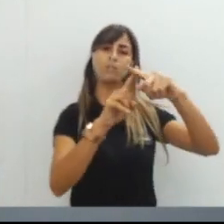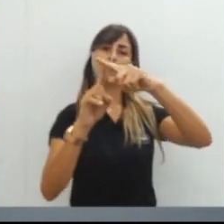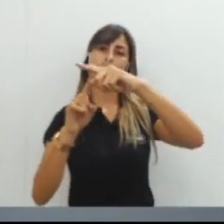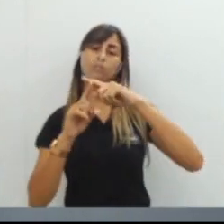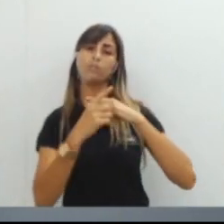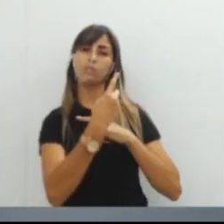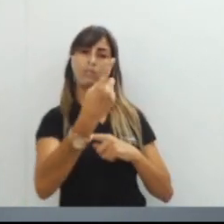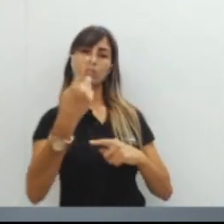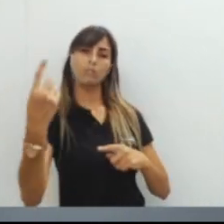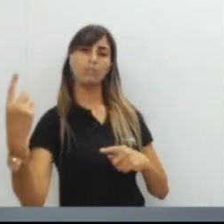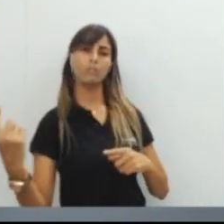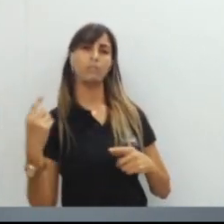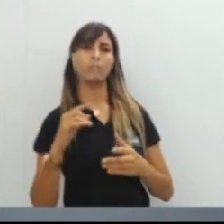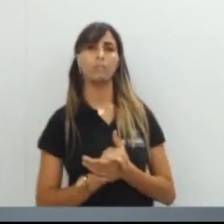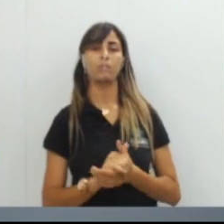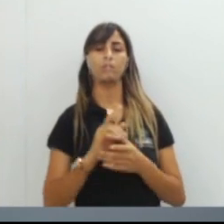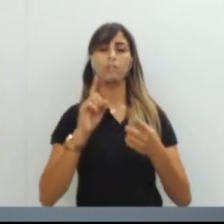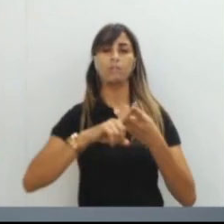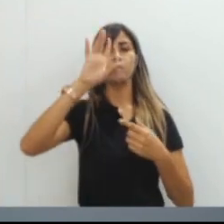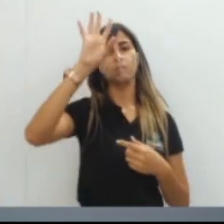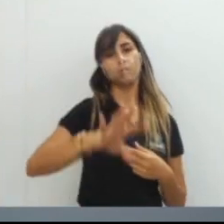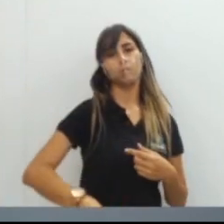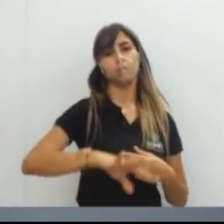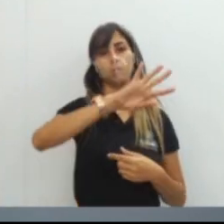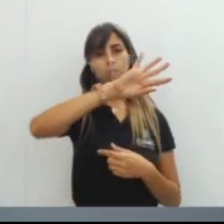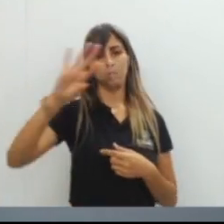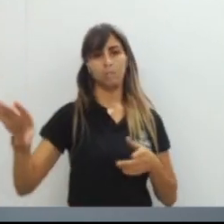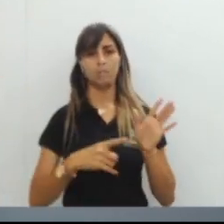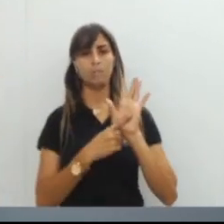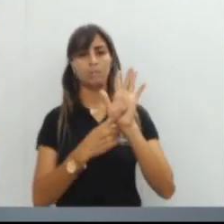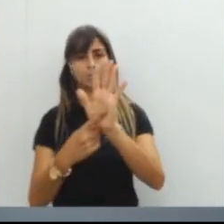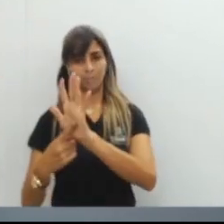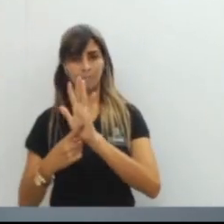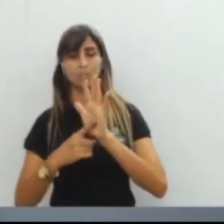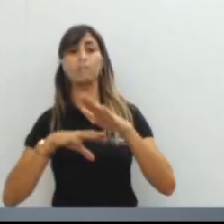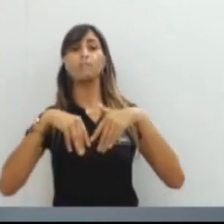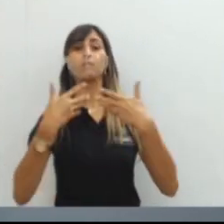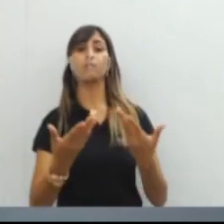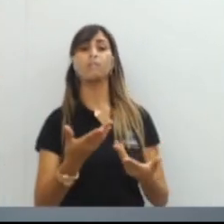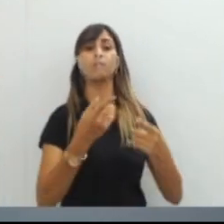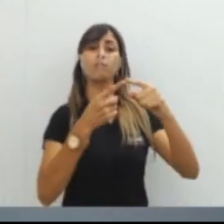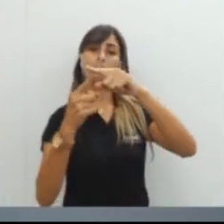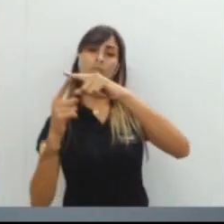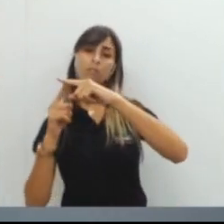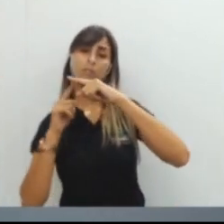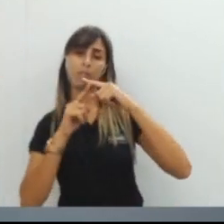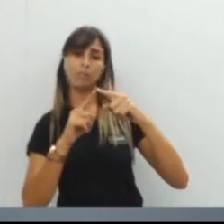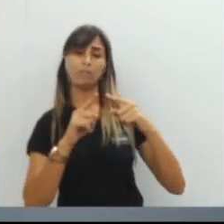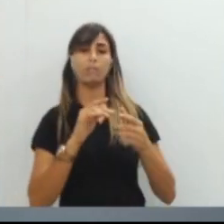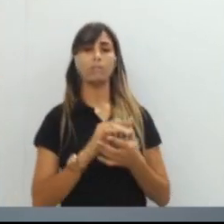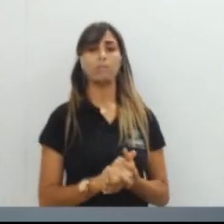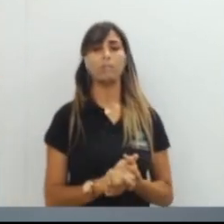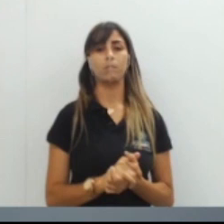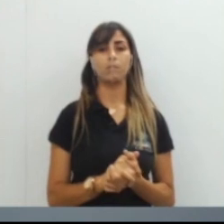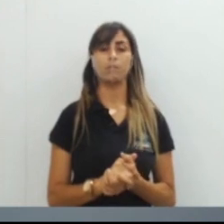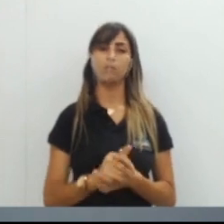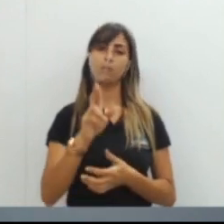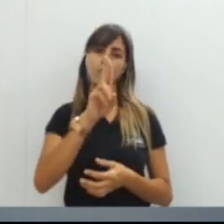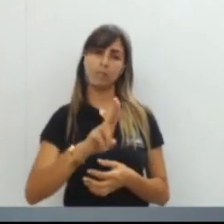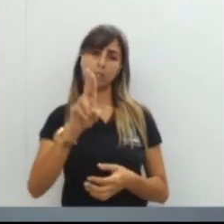certo? Tem aí uma tabelinha mostrando quais são os tipos de unidade de conservação de